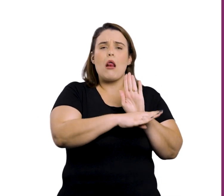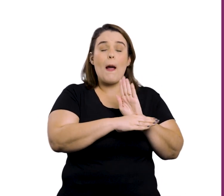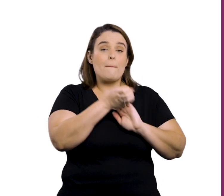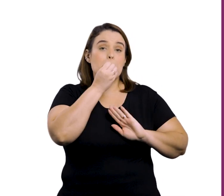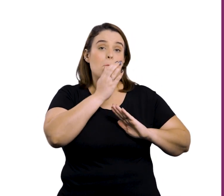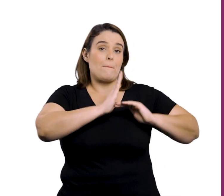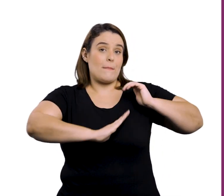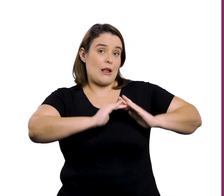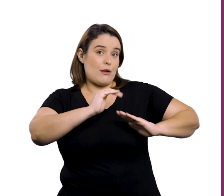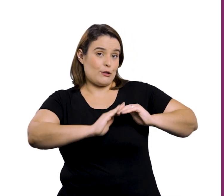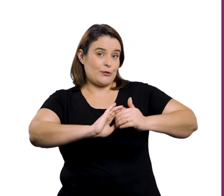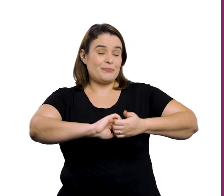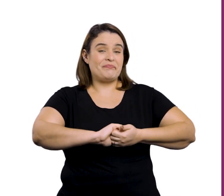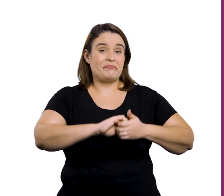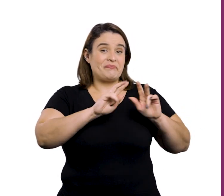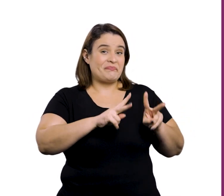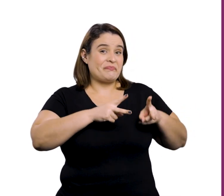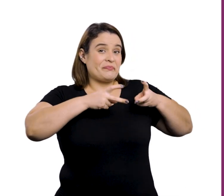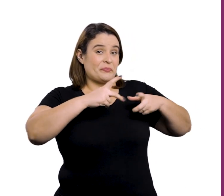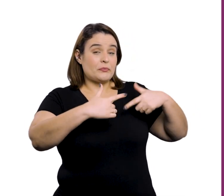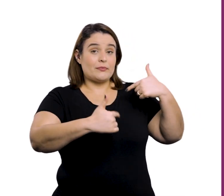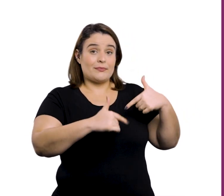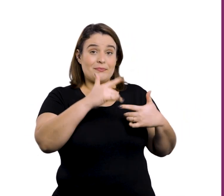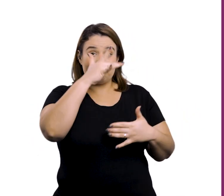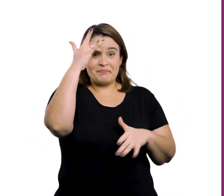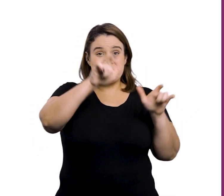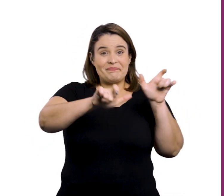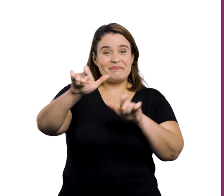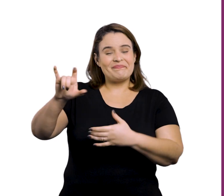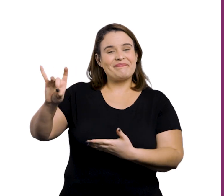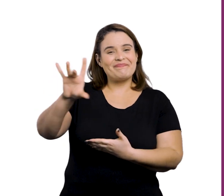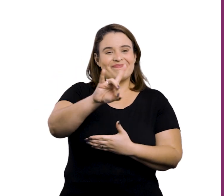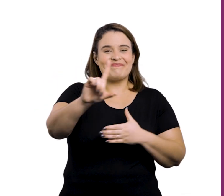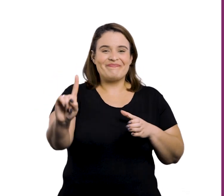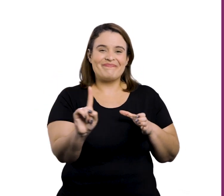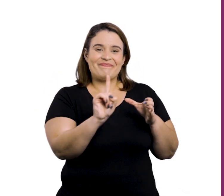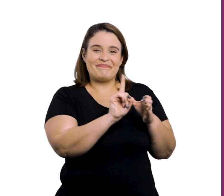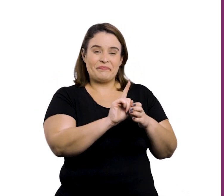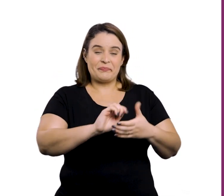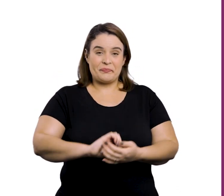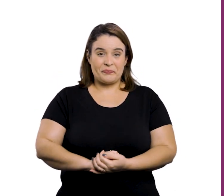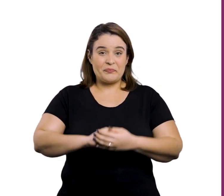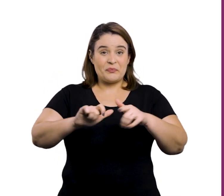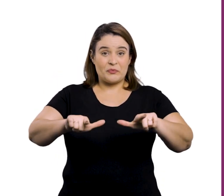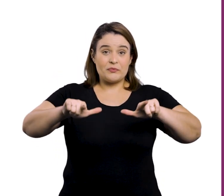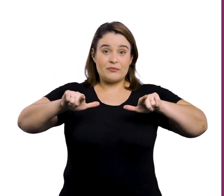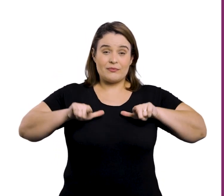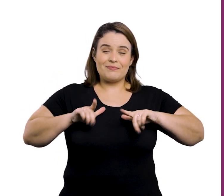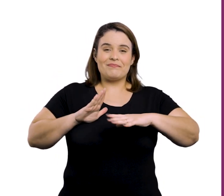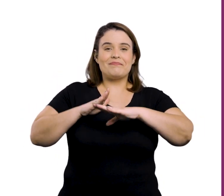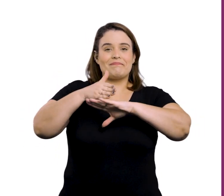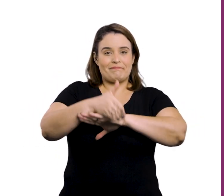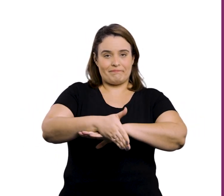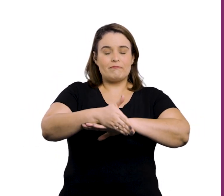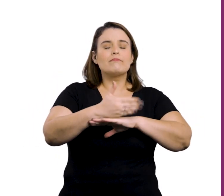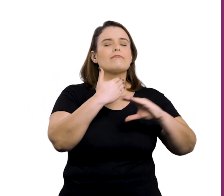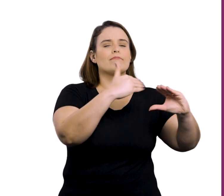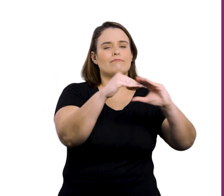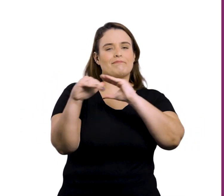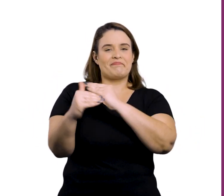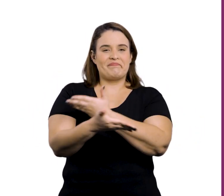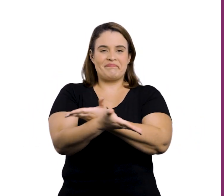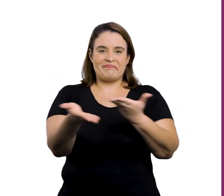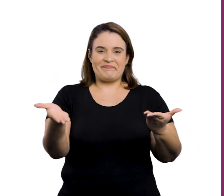de sugestões de atividades e boas práticas, reconhecendo o trabalho dos participantes. Os certificados de